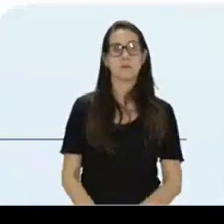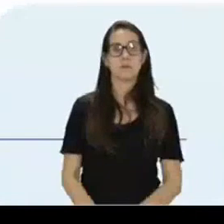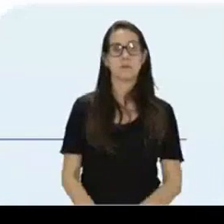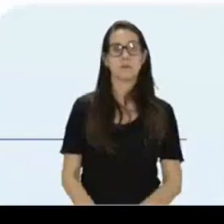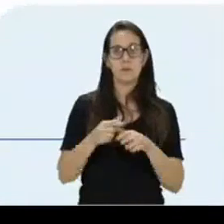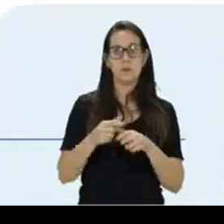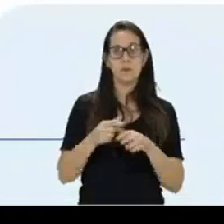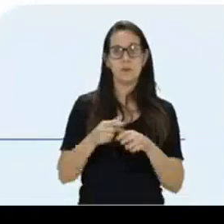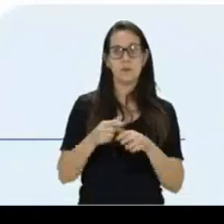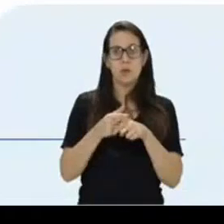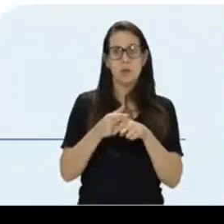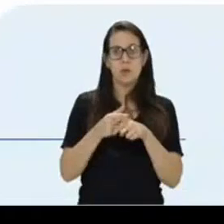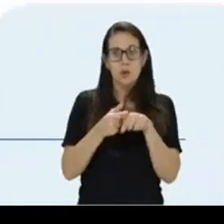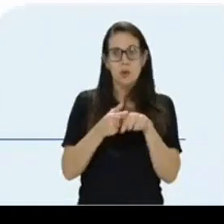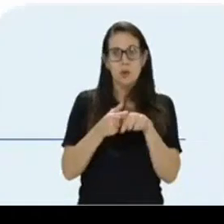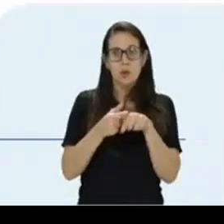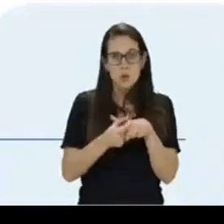núcleo